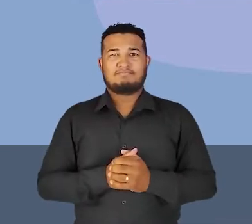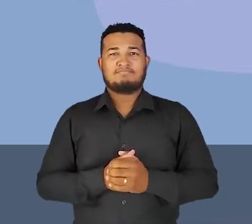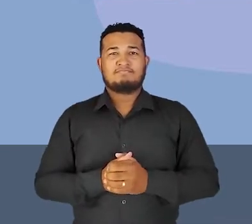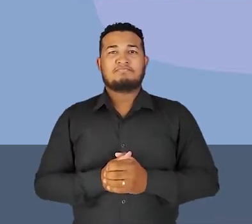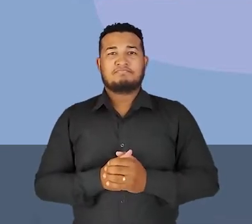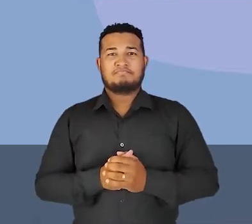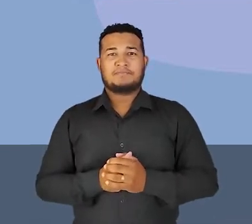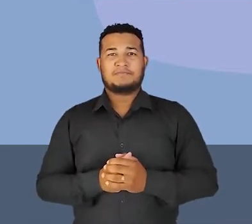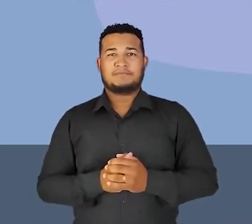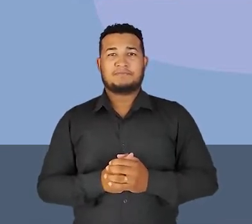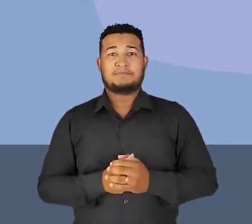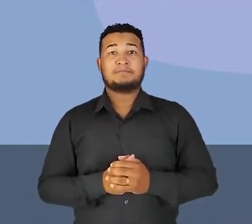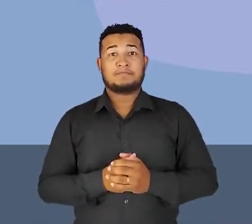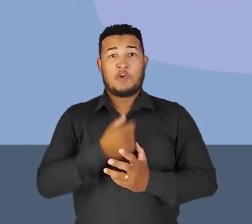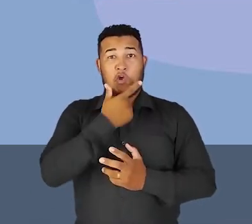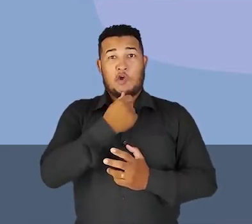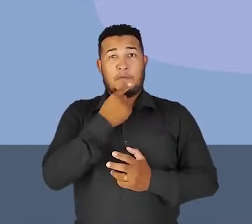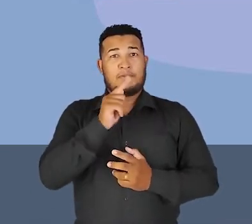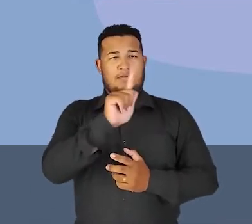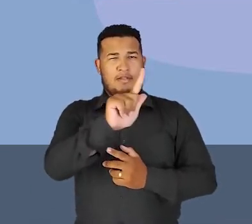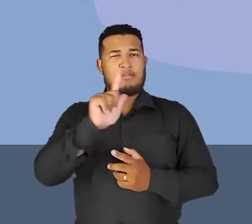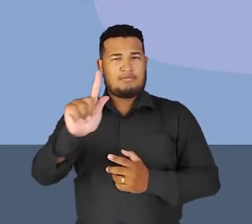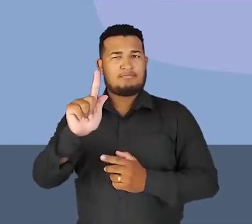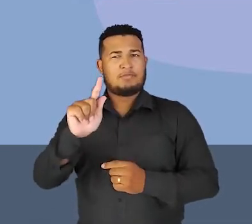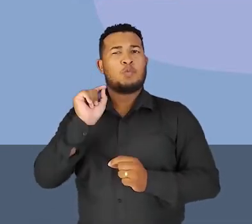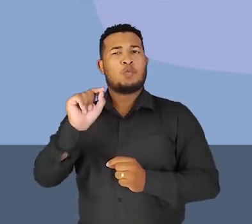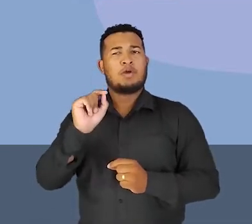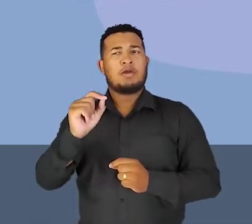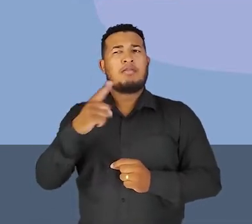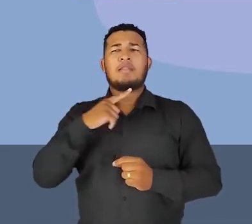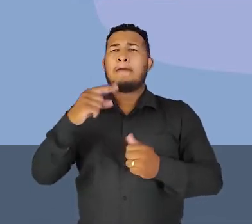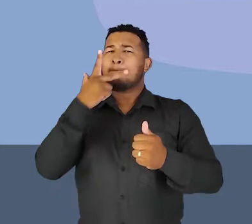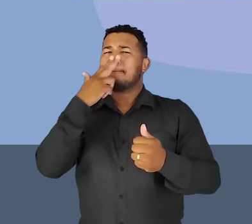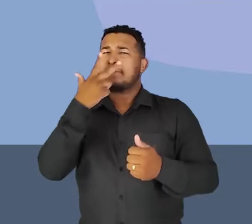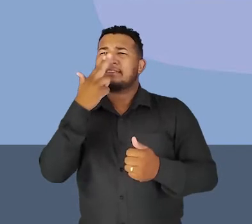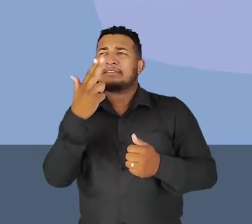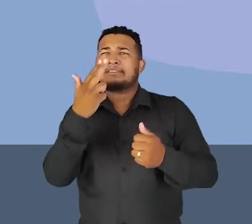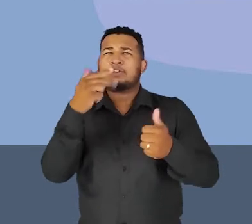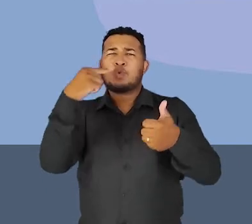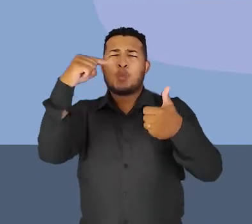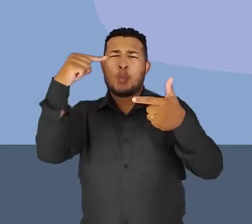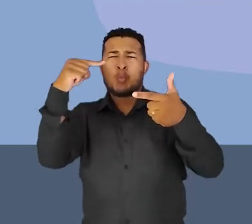slide. Galileu, ele questionou inúmeras